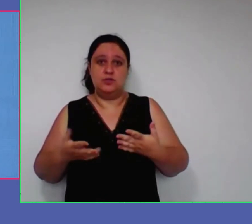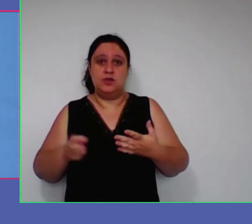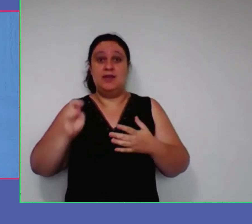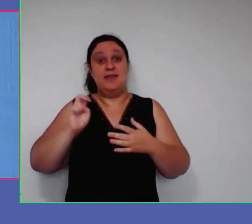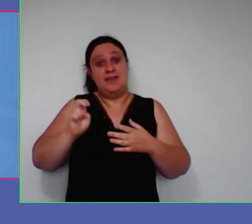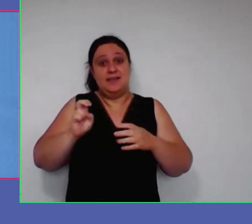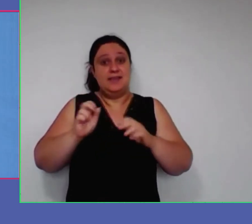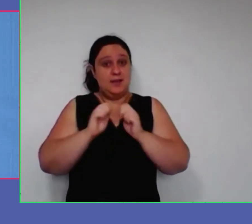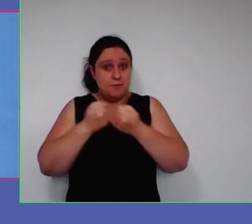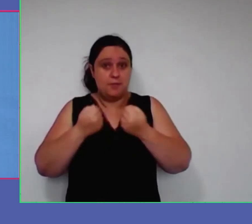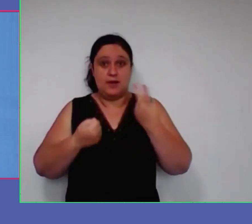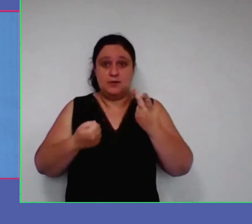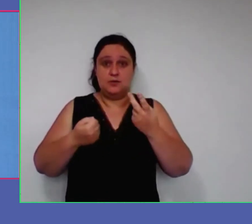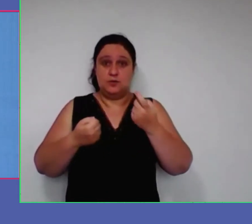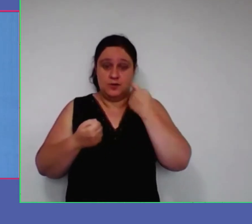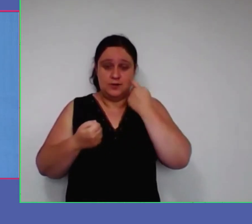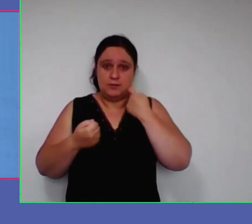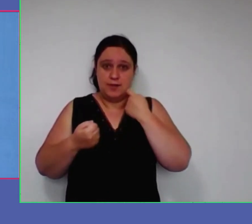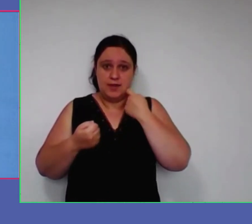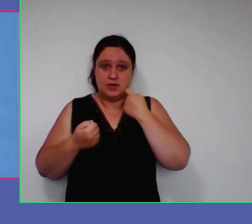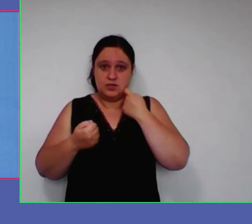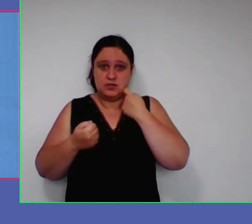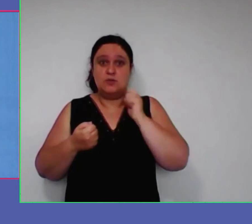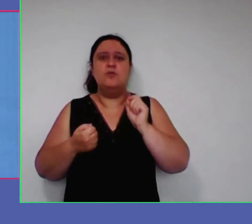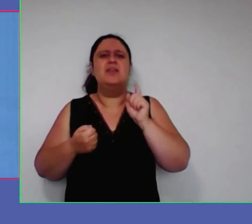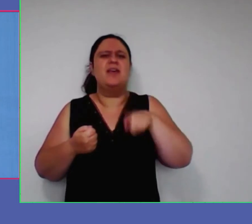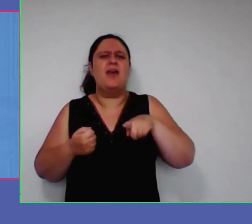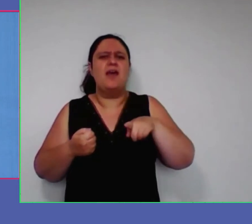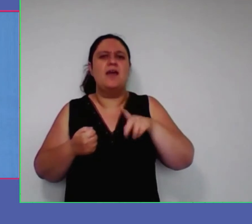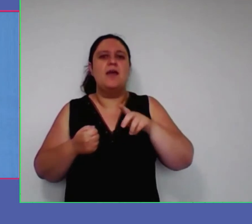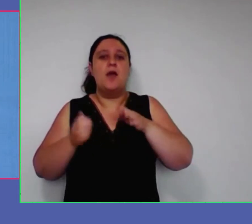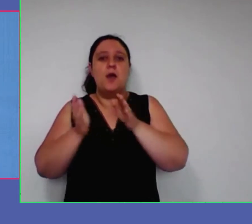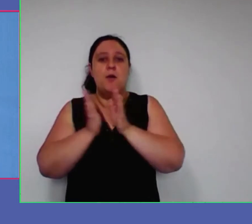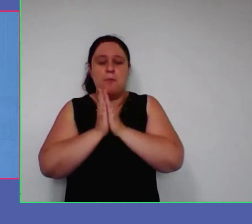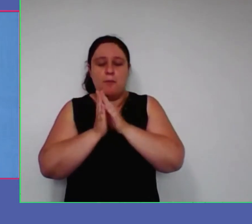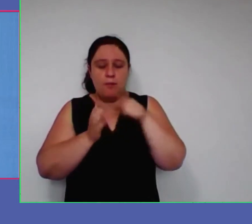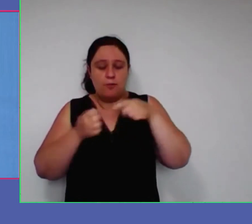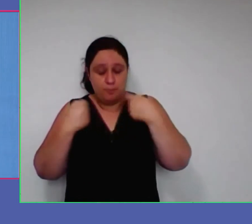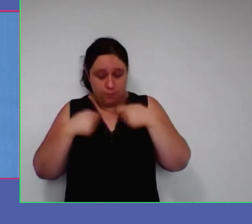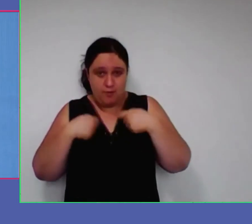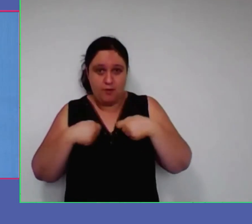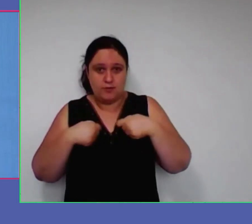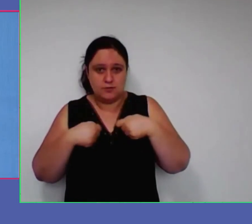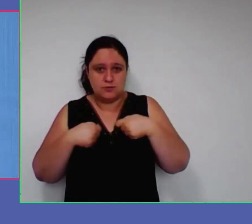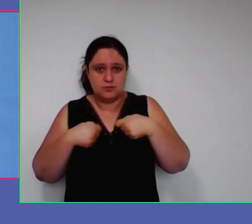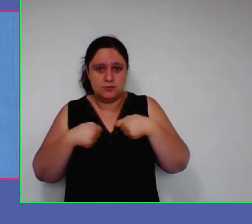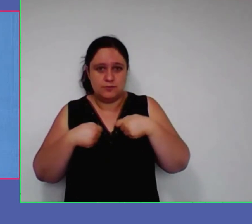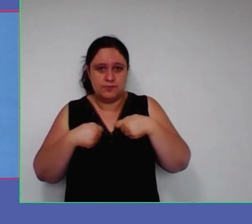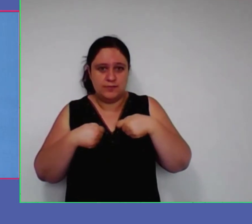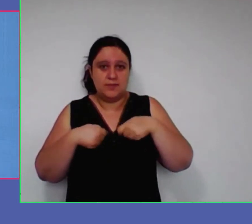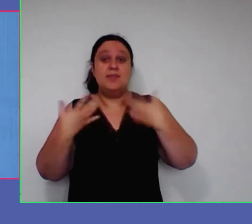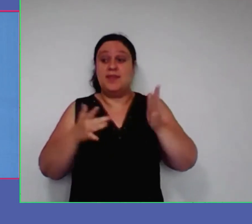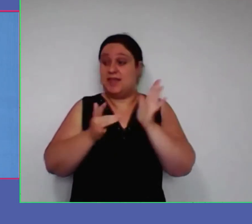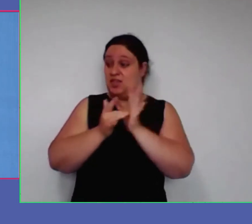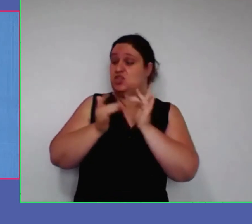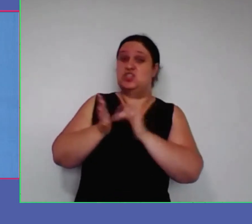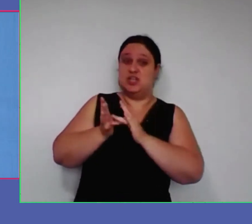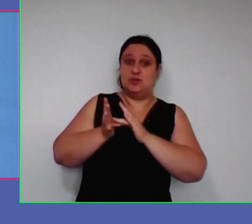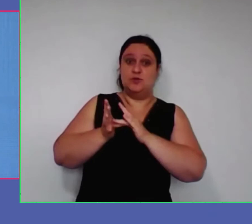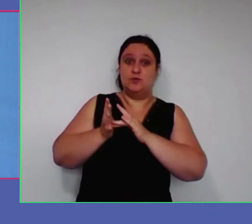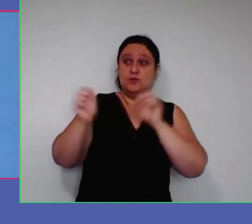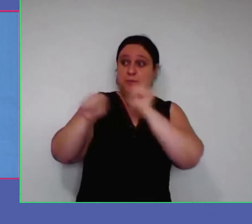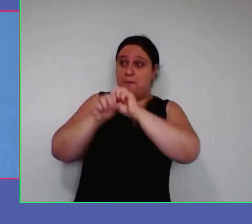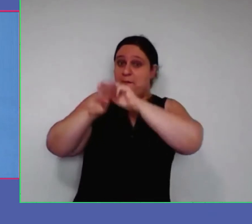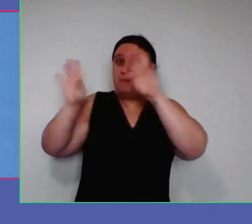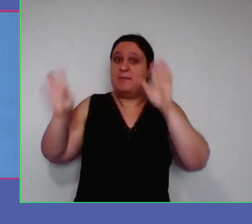peixes. Quando você deixa escapar, deixa o Senhor fazer. Ele vai operar milagre de multiplicação. Os